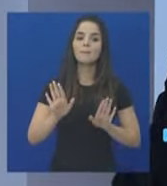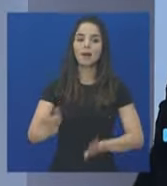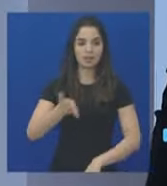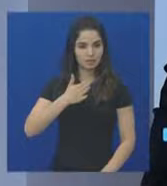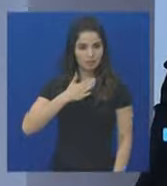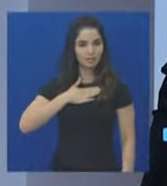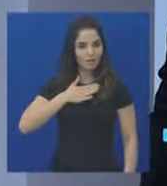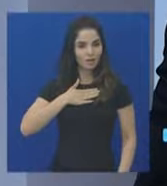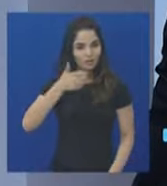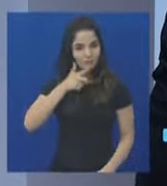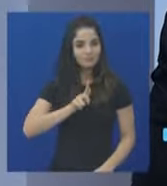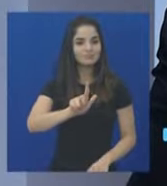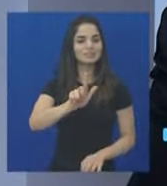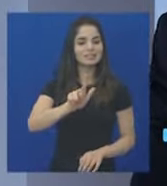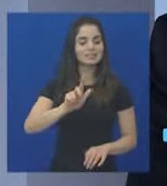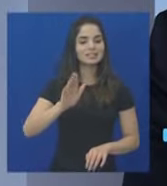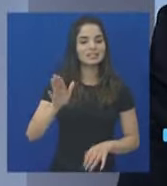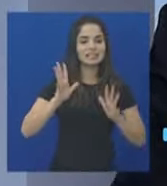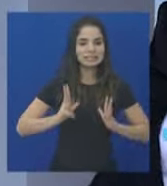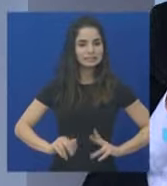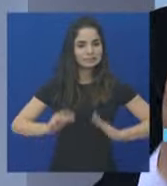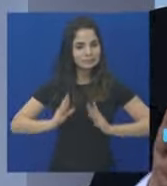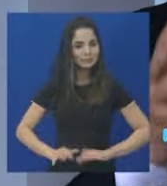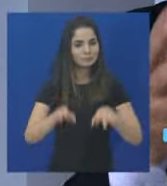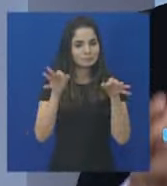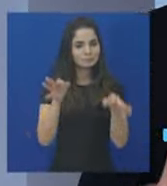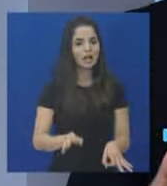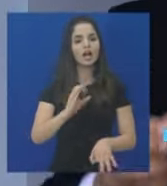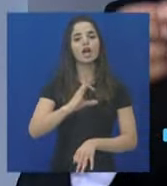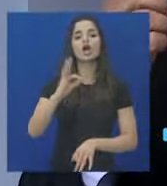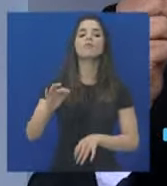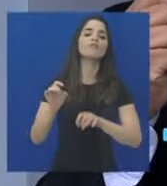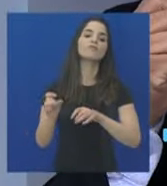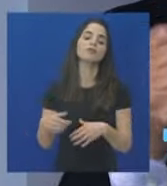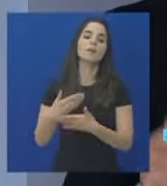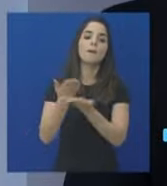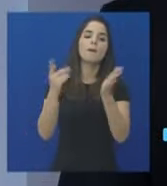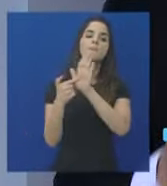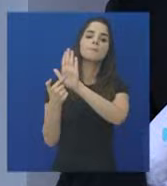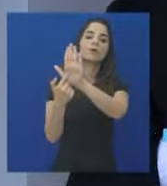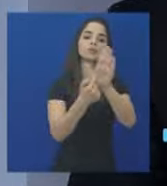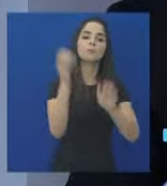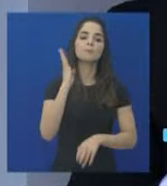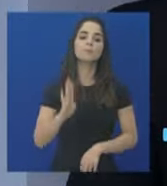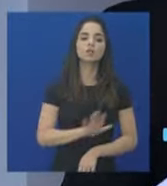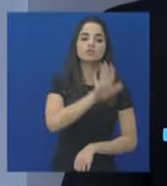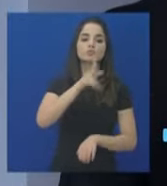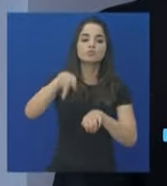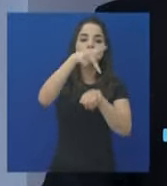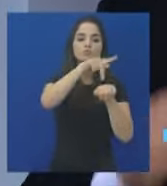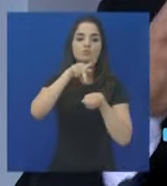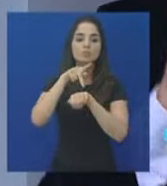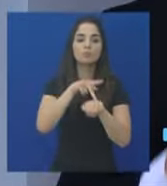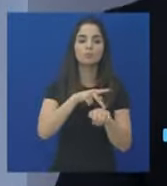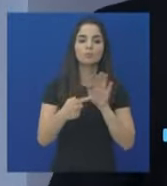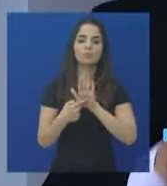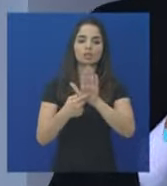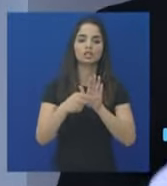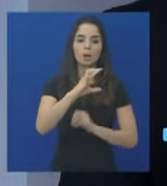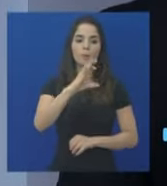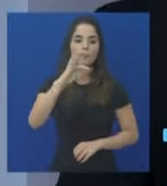nós vamos colocar esse produto bonito e vendê-lo no exterior e a nível nacional, para que a gente possa incrementar e